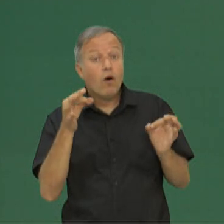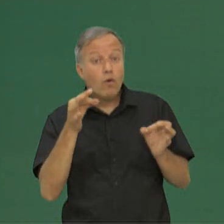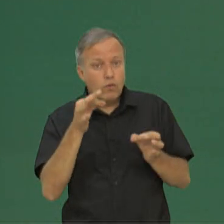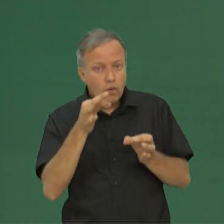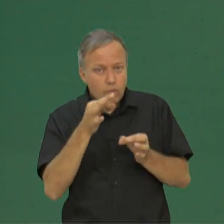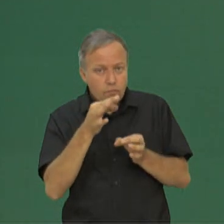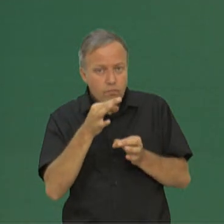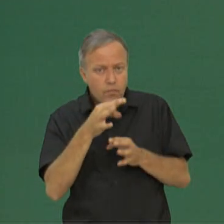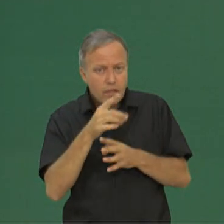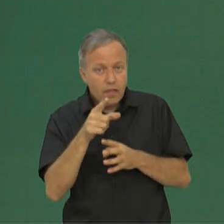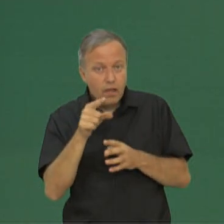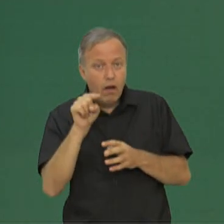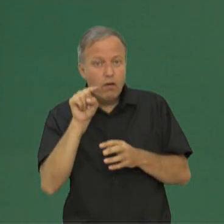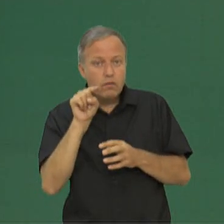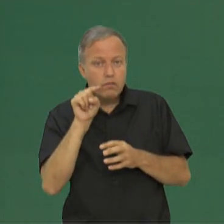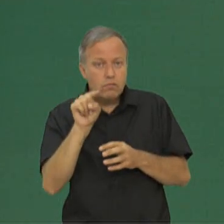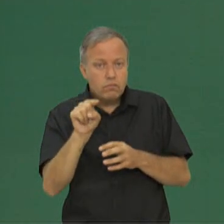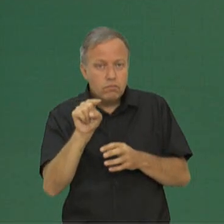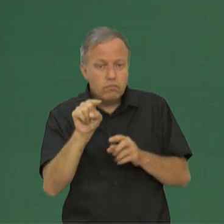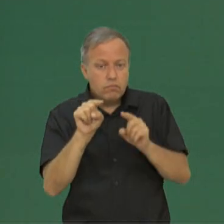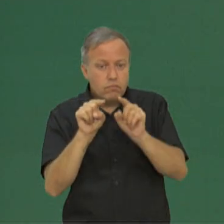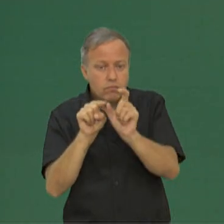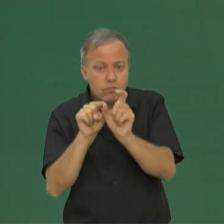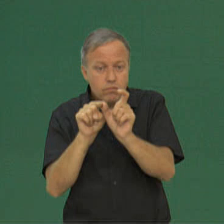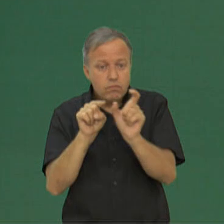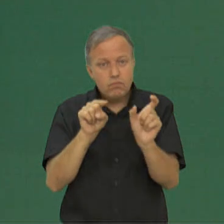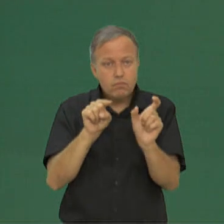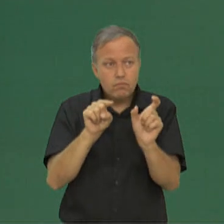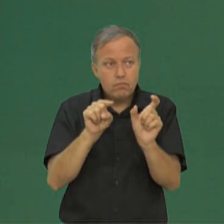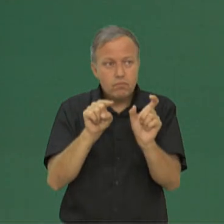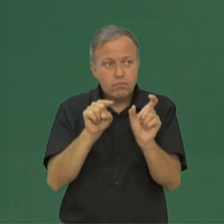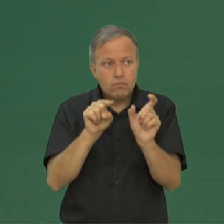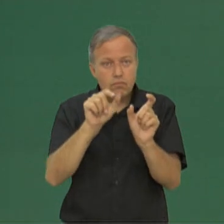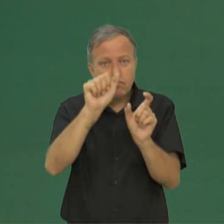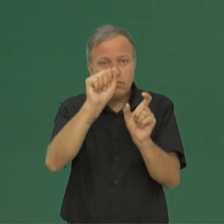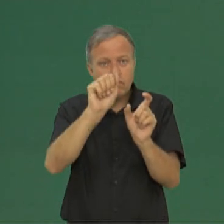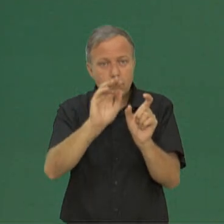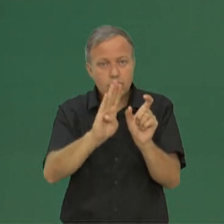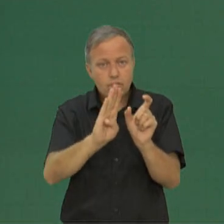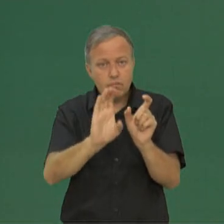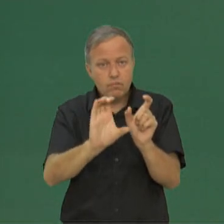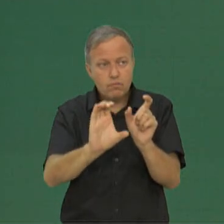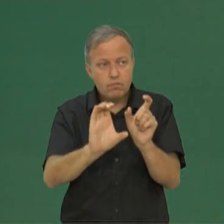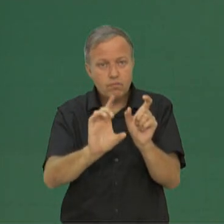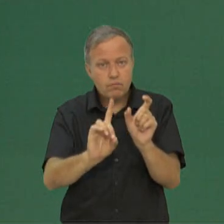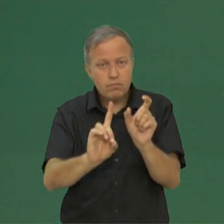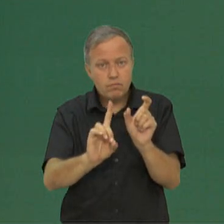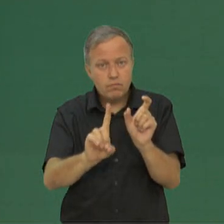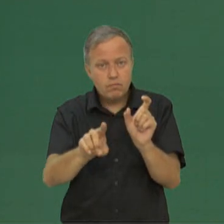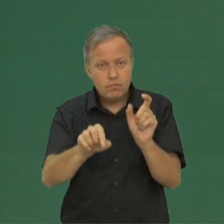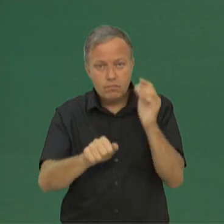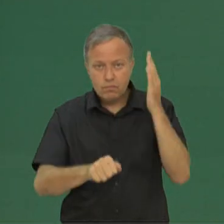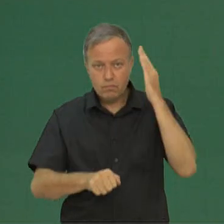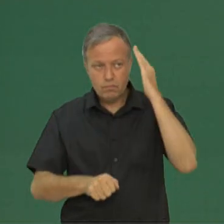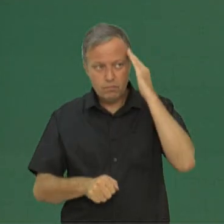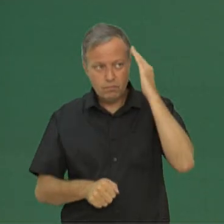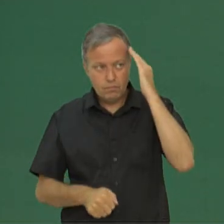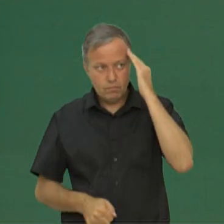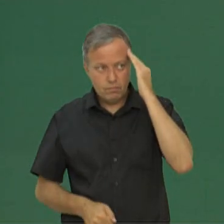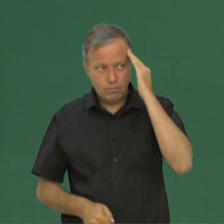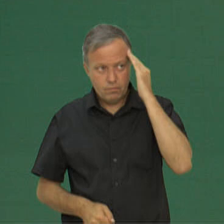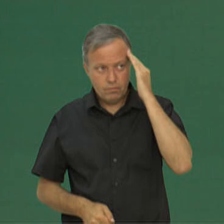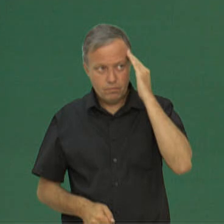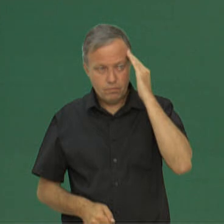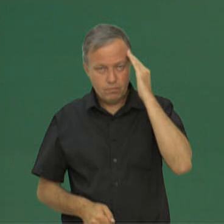a afirmativa, né? Em que período aconteceu isso, certo? Então, pensa lá e